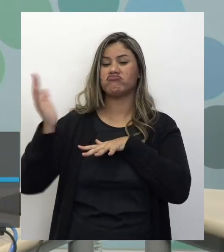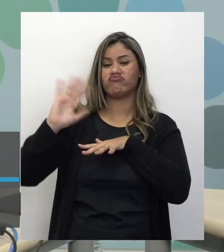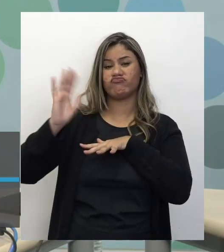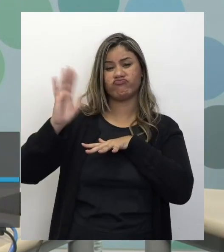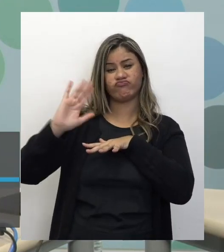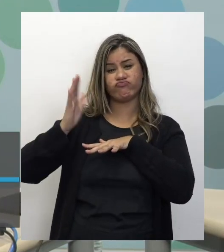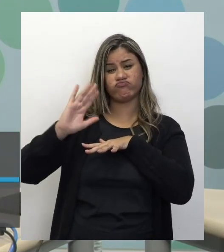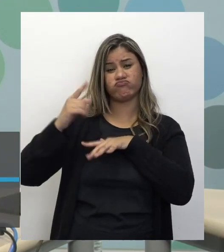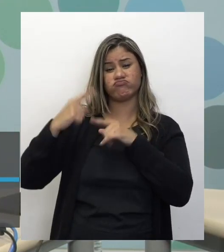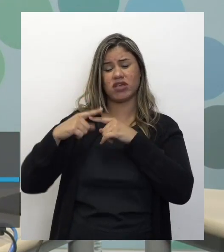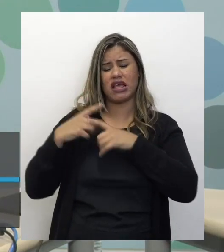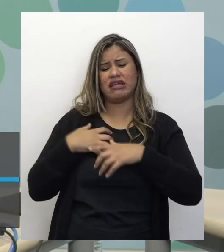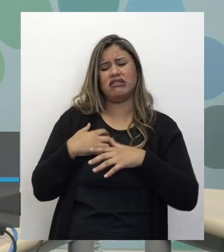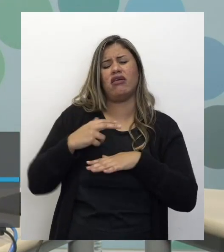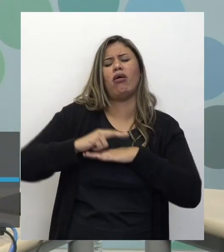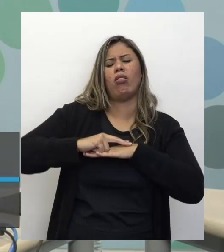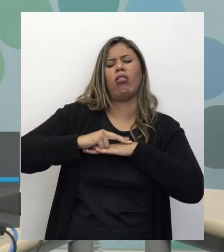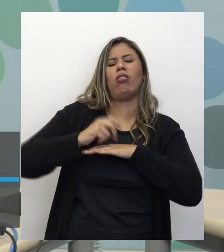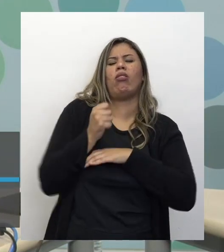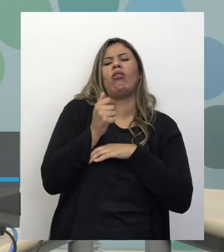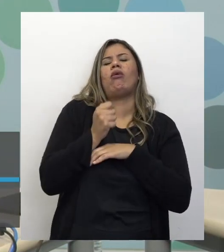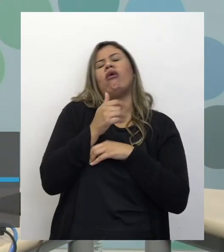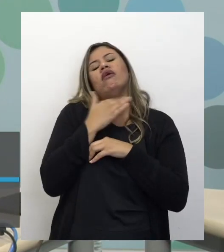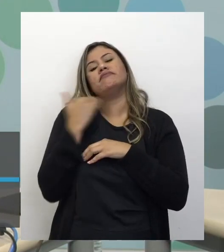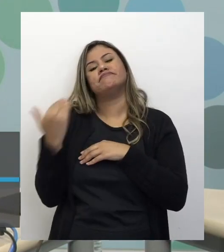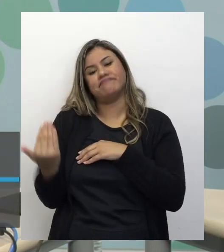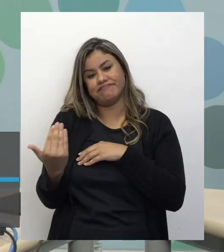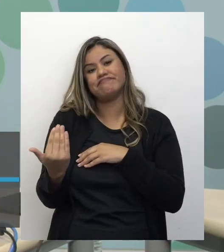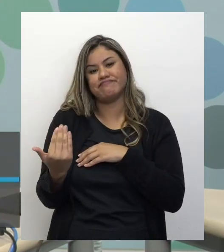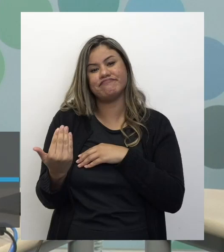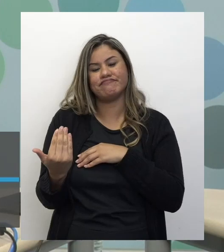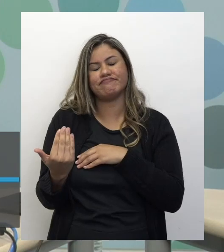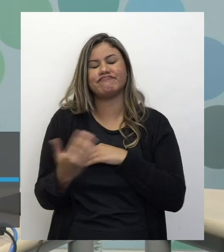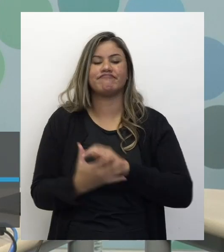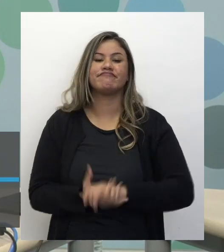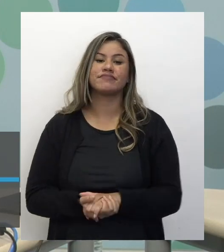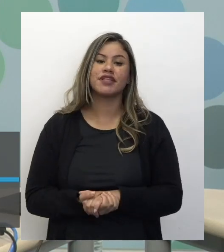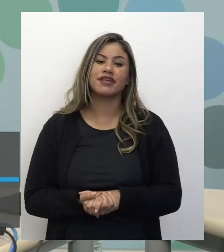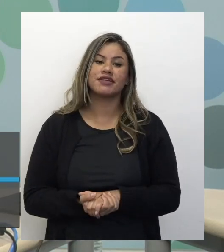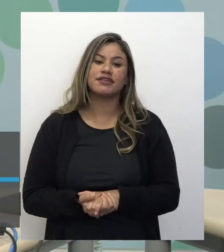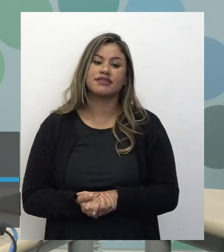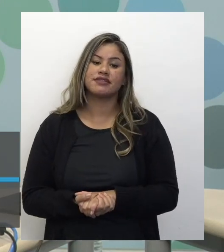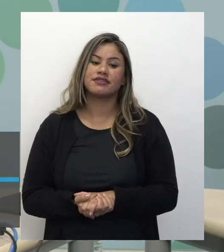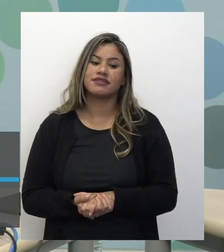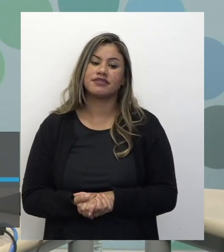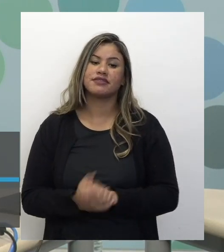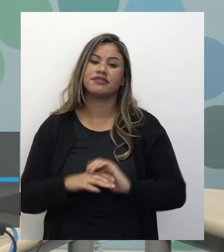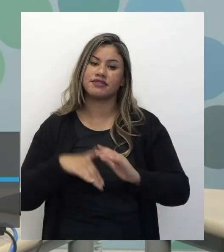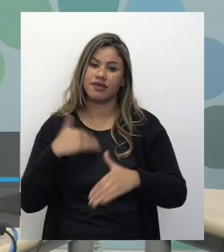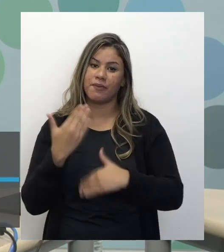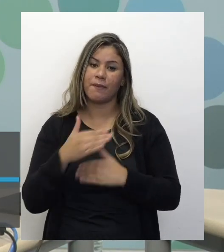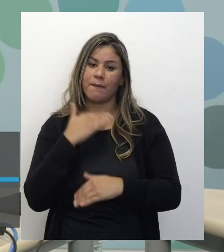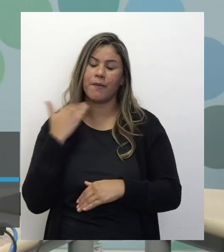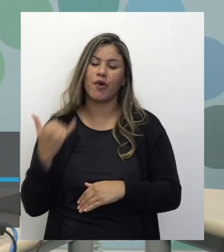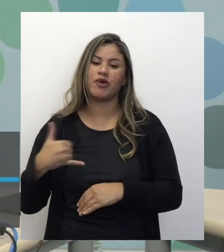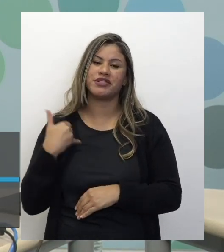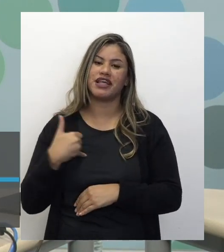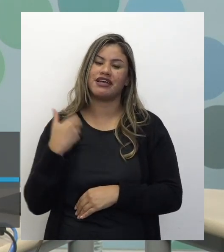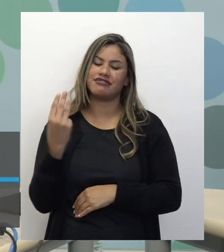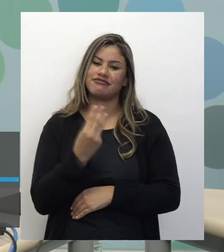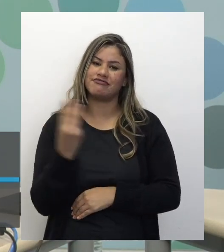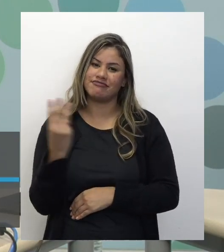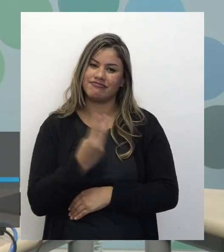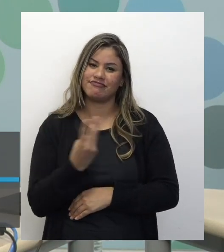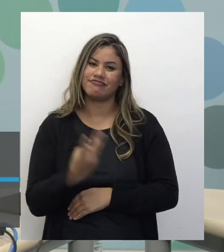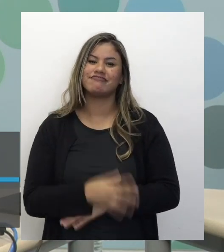enquanto ele estava ali agonizando, e aí ele faleceu dias depois, tá? Ele faleceu muito jovem, aos 33